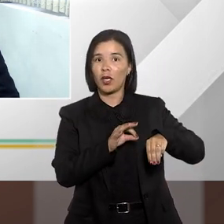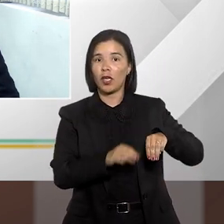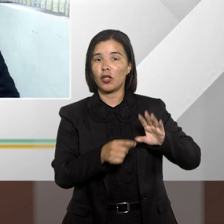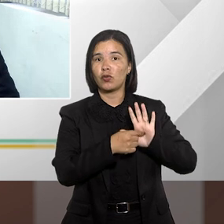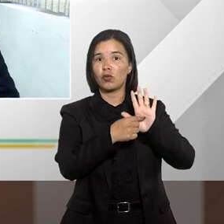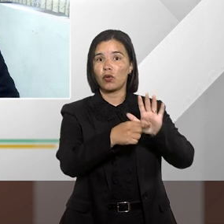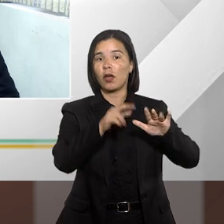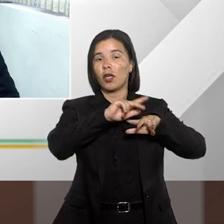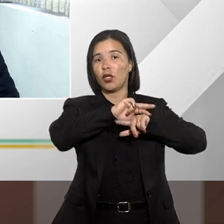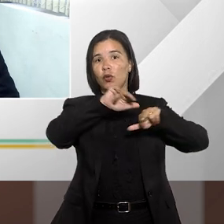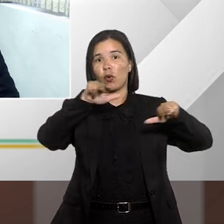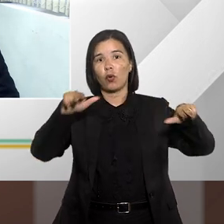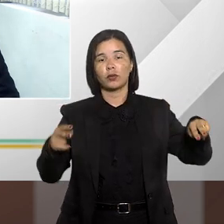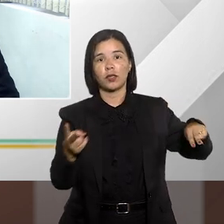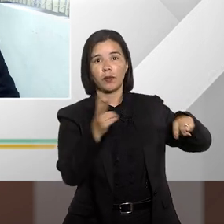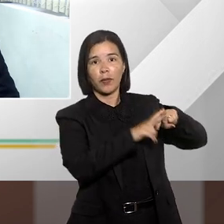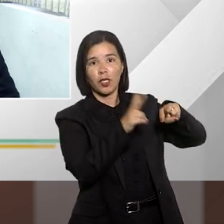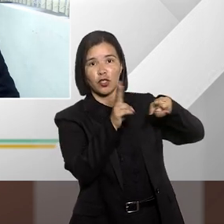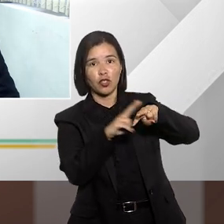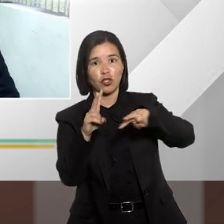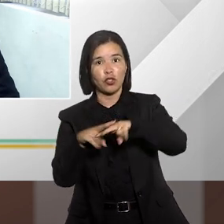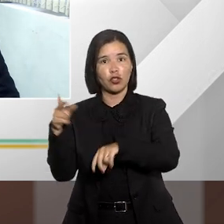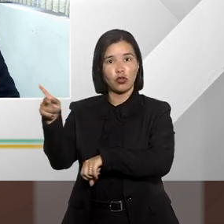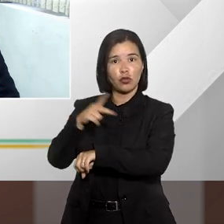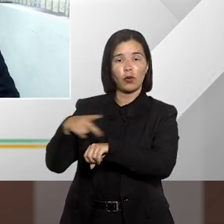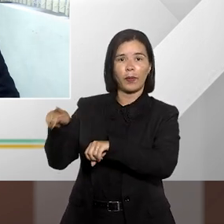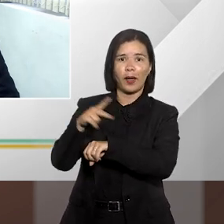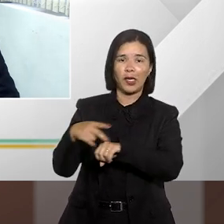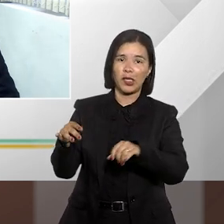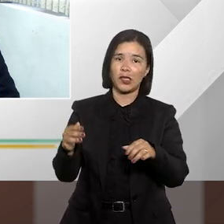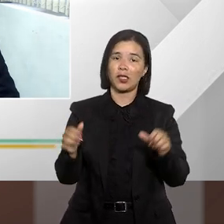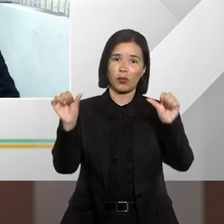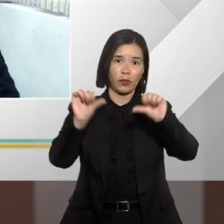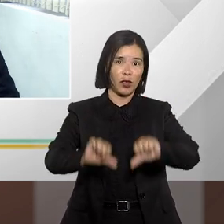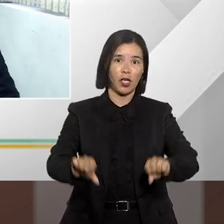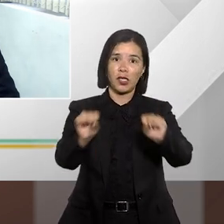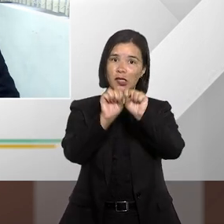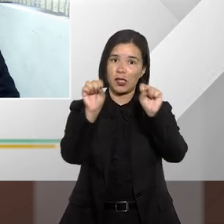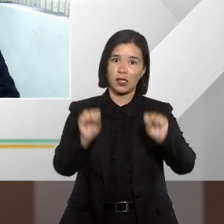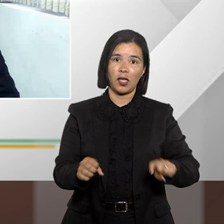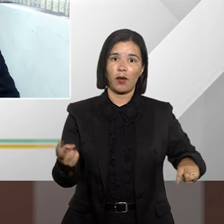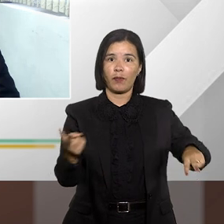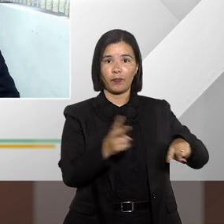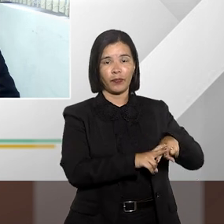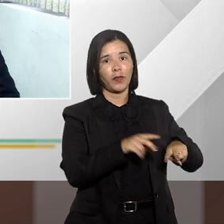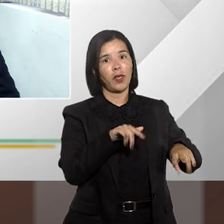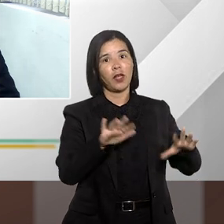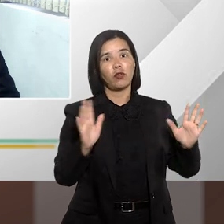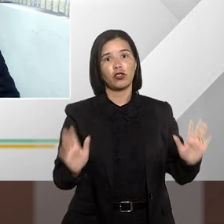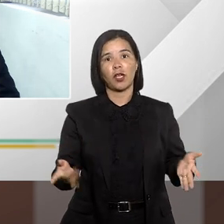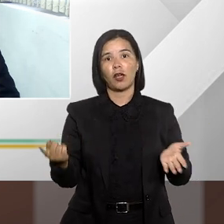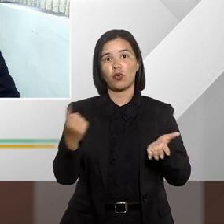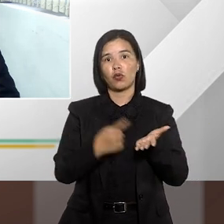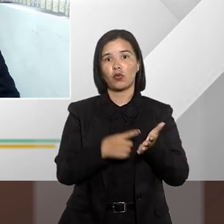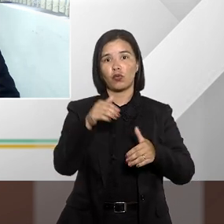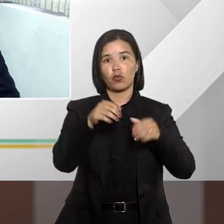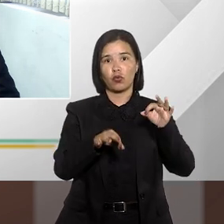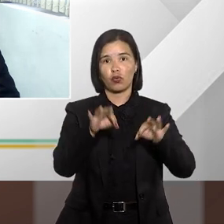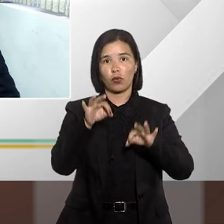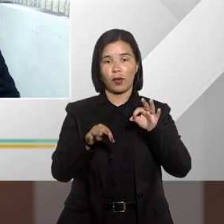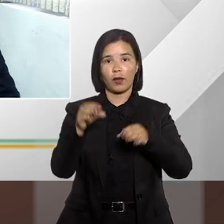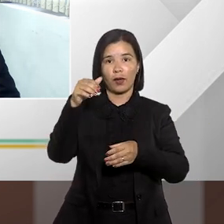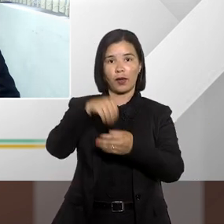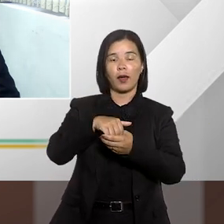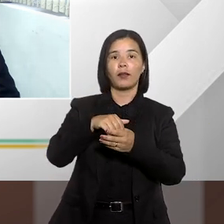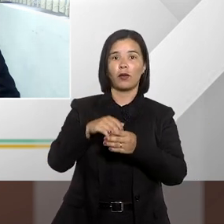em muitos presídios no país. É uma situação bastante decadente no nosso sistema carcerário. Esse julgado é mais uma comprovação de que, na